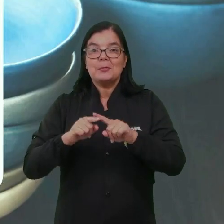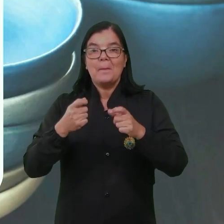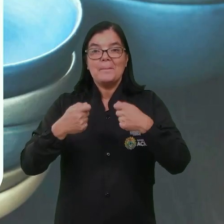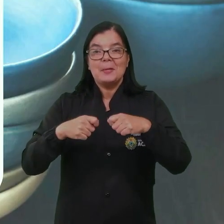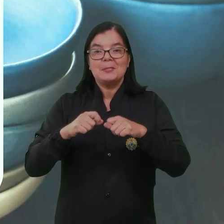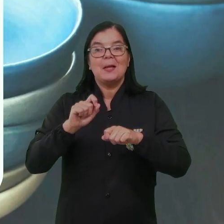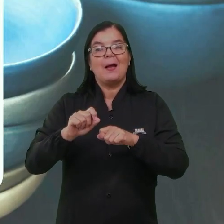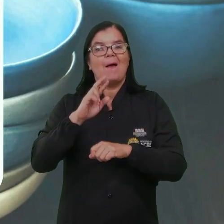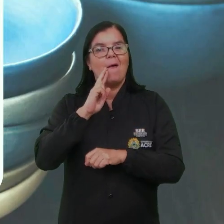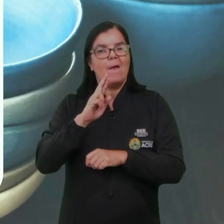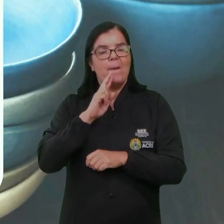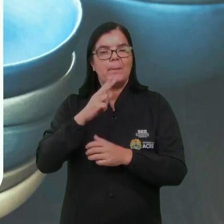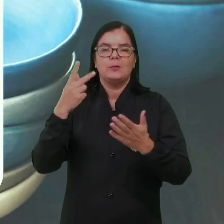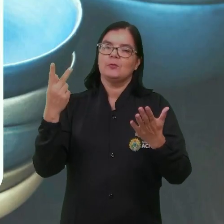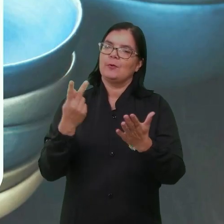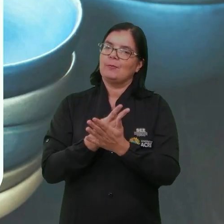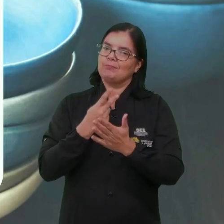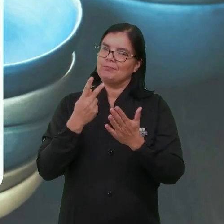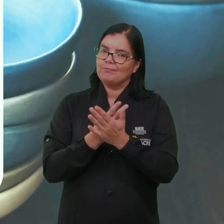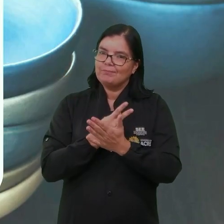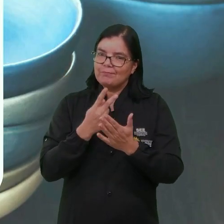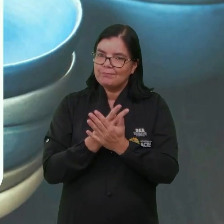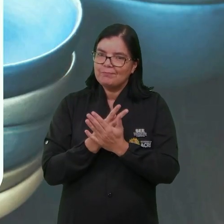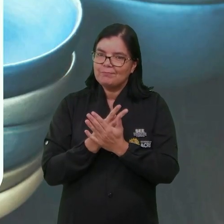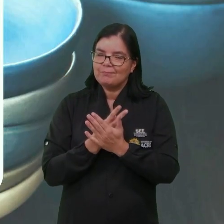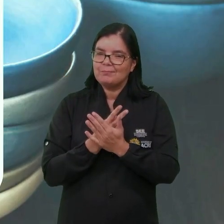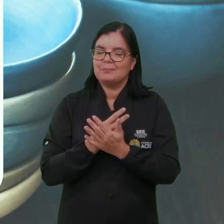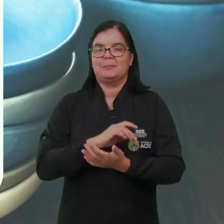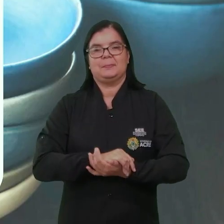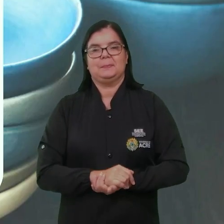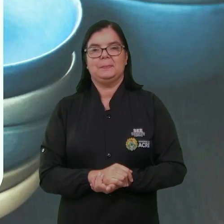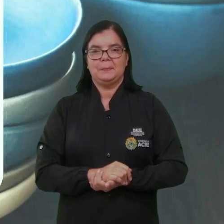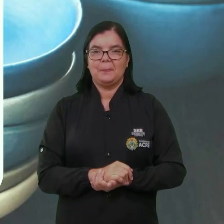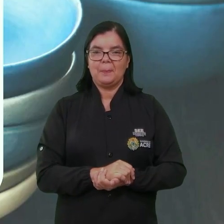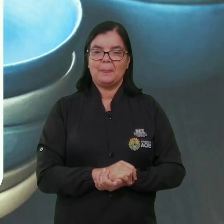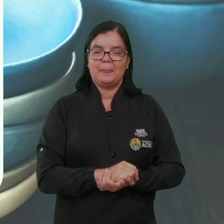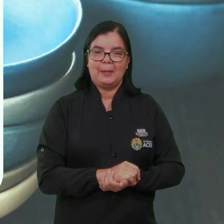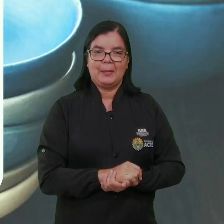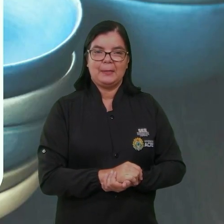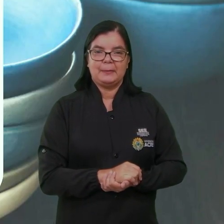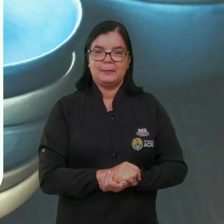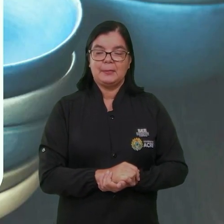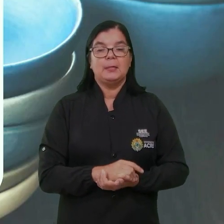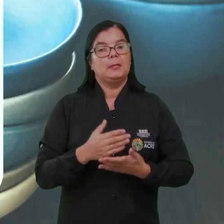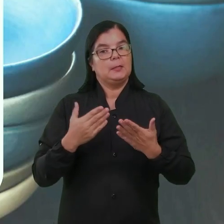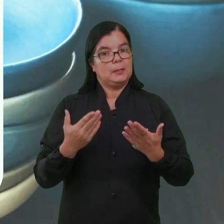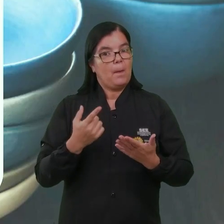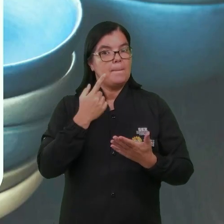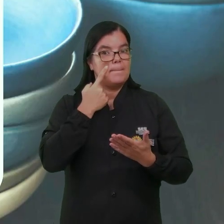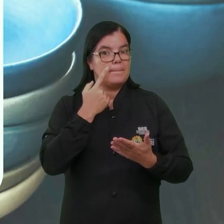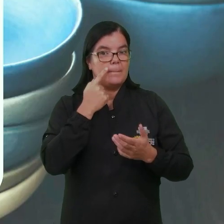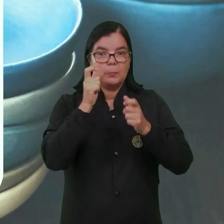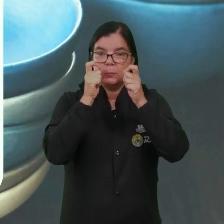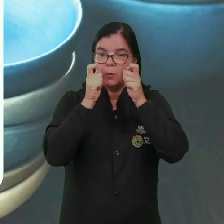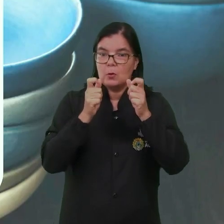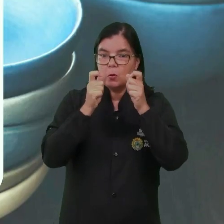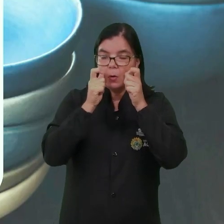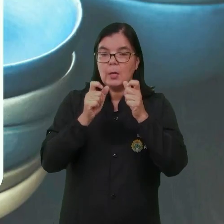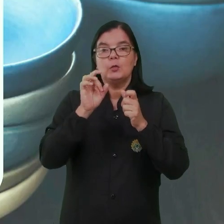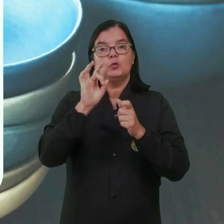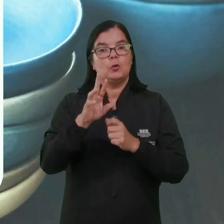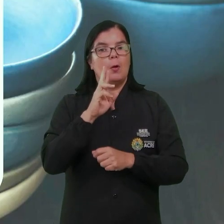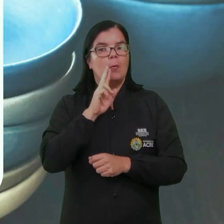precisa assinalar, ó, a diferença aqui, ó, alternativa incorreta, tá, gente? Então, presta atenção que